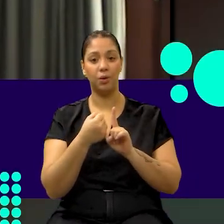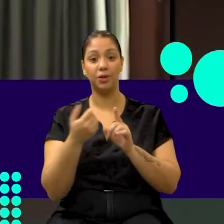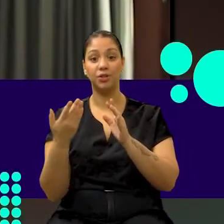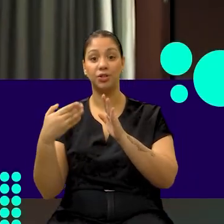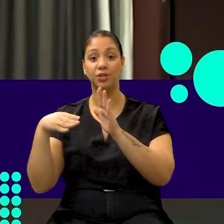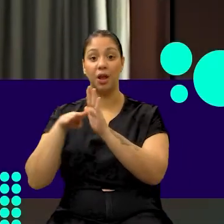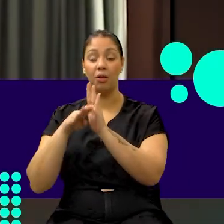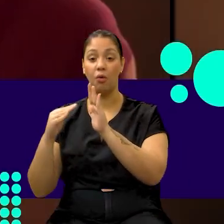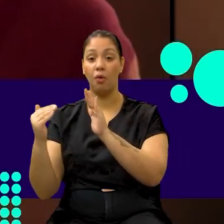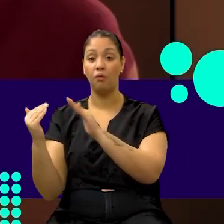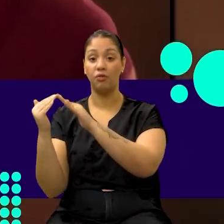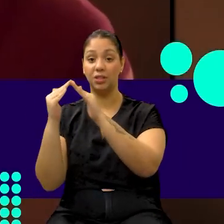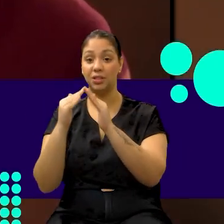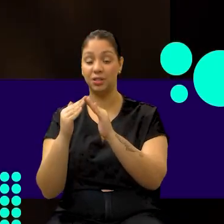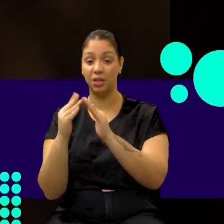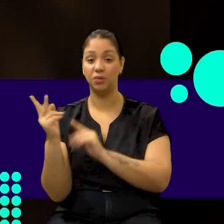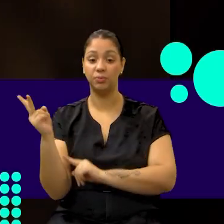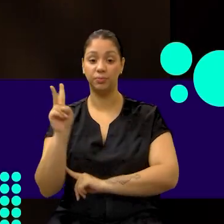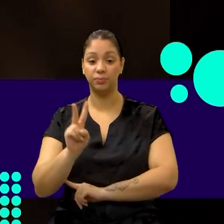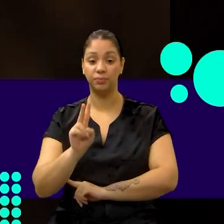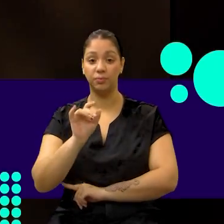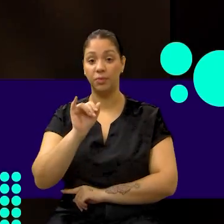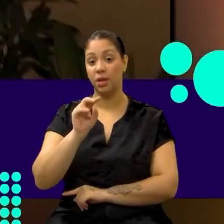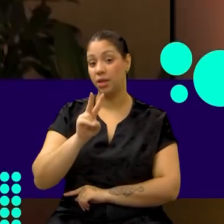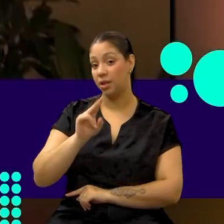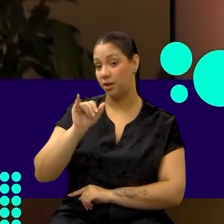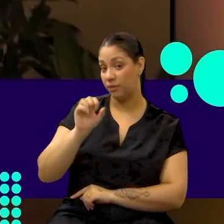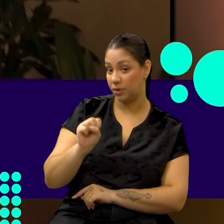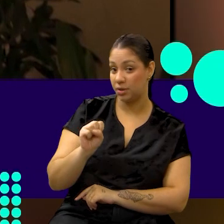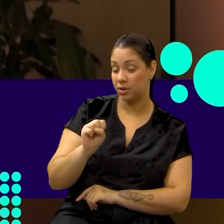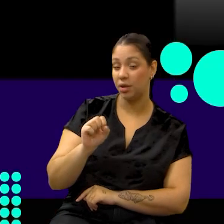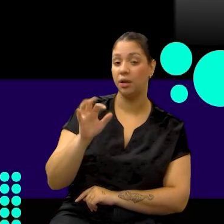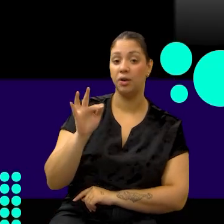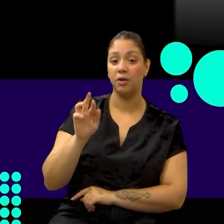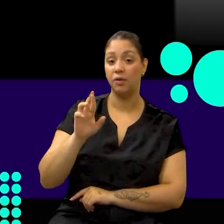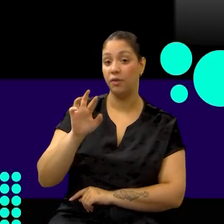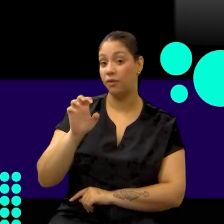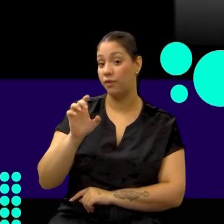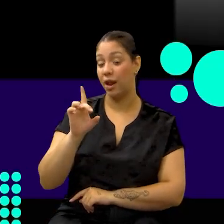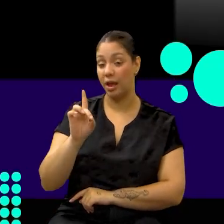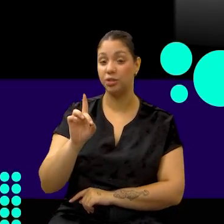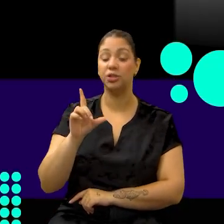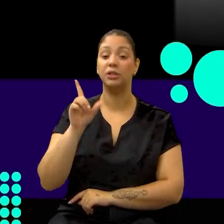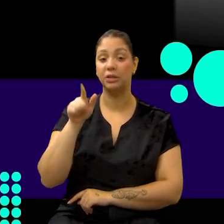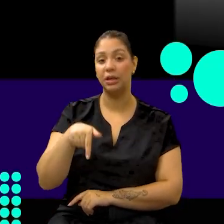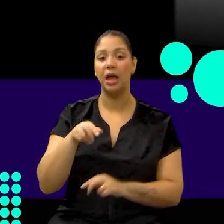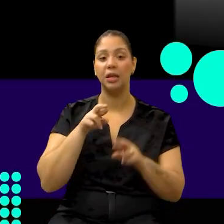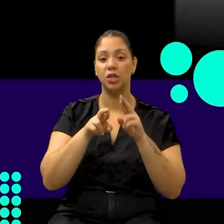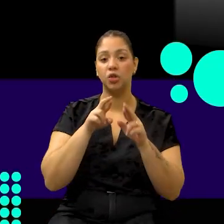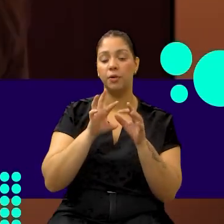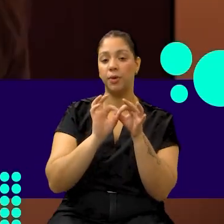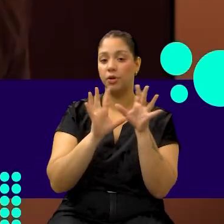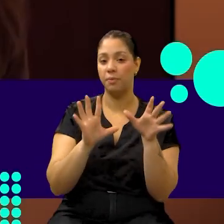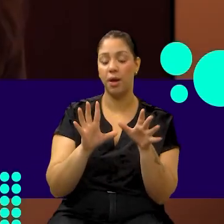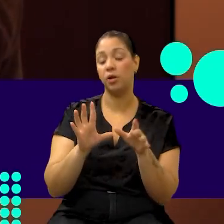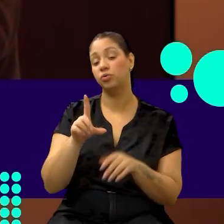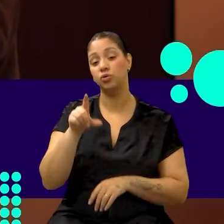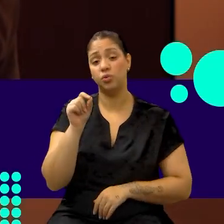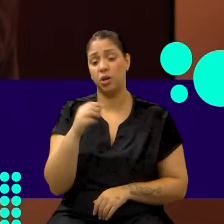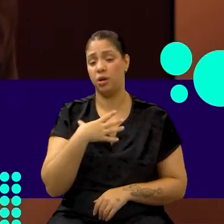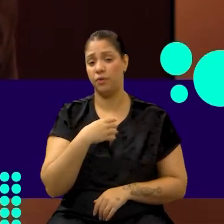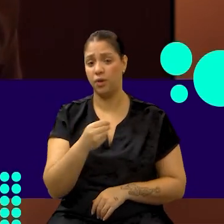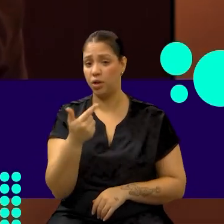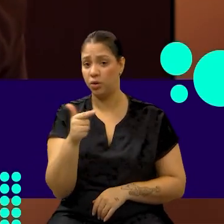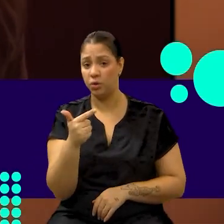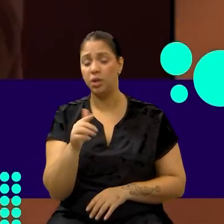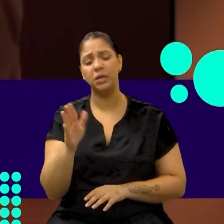sofre um duro impacto com a chegada dos novos vizinhos. Isis e Fred são adeptos do relacionamento aberto.